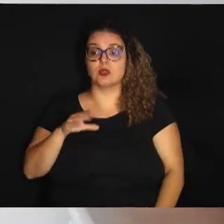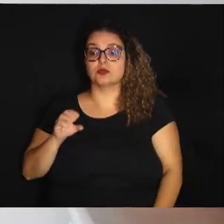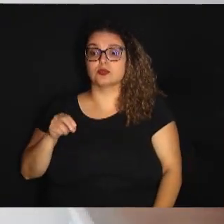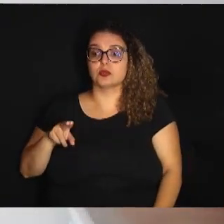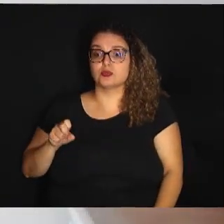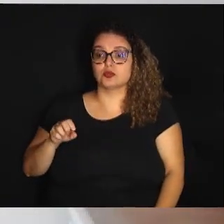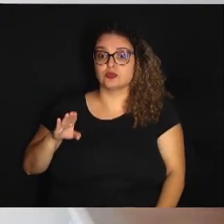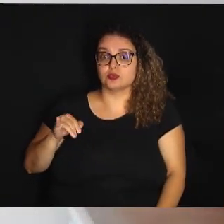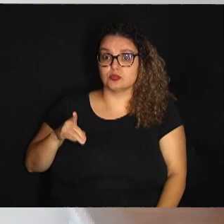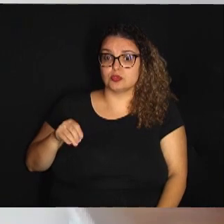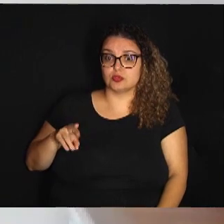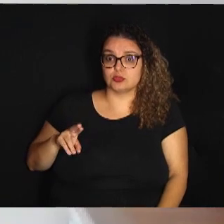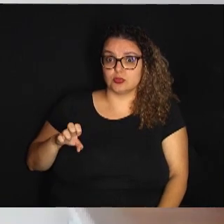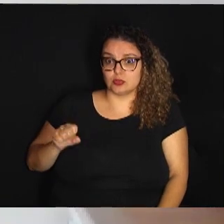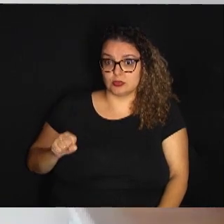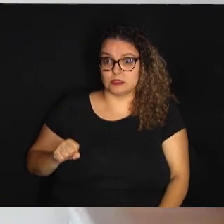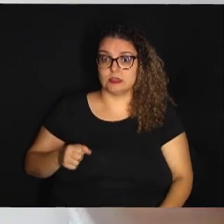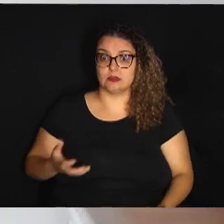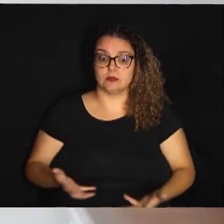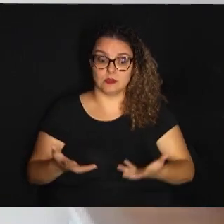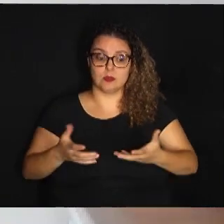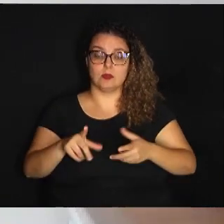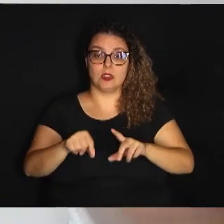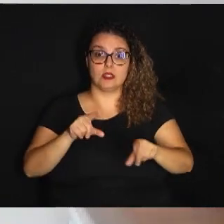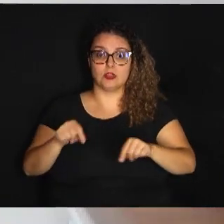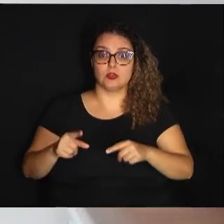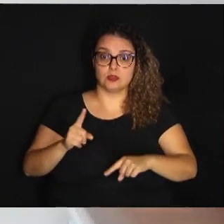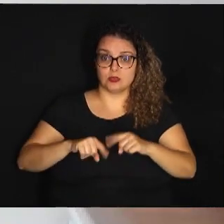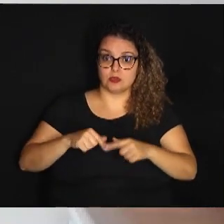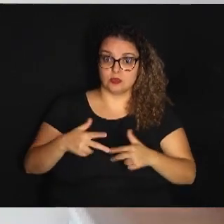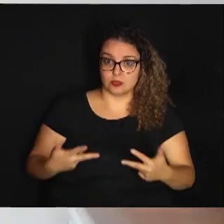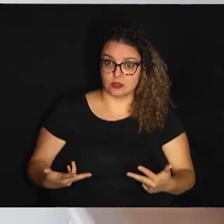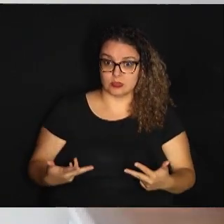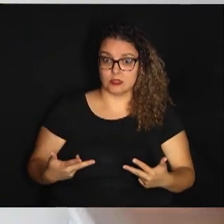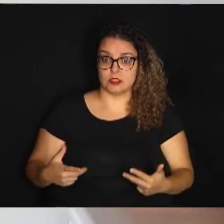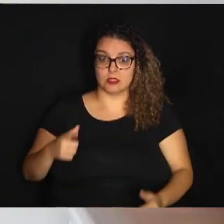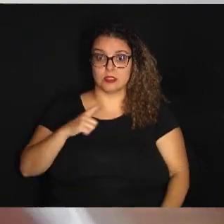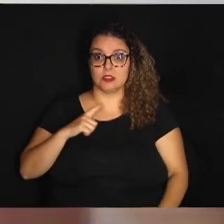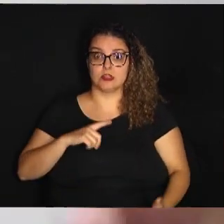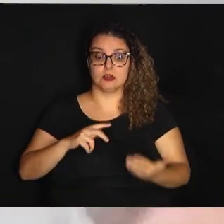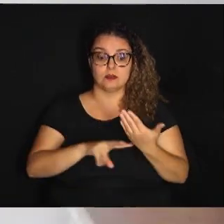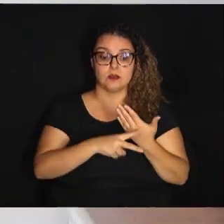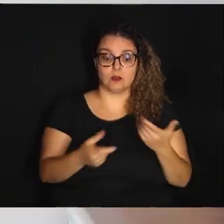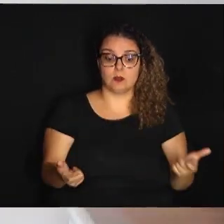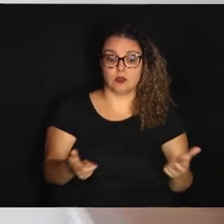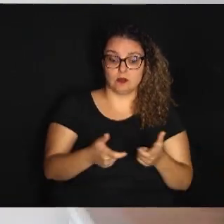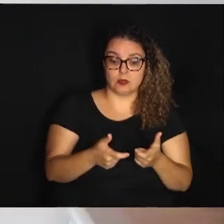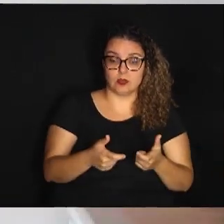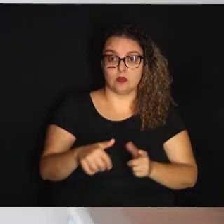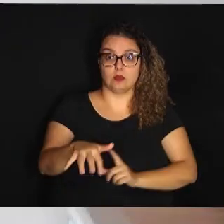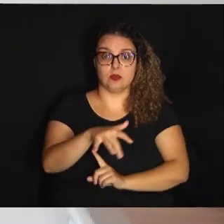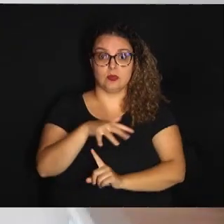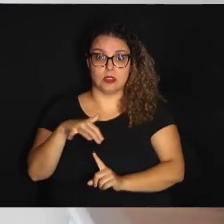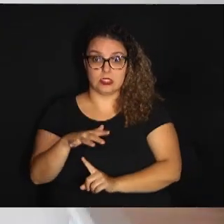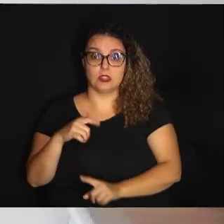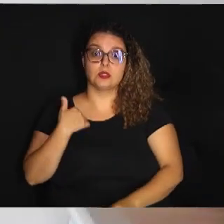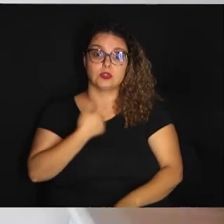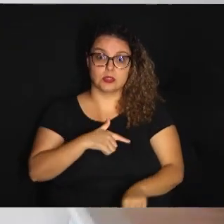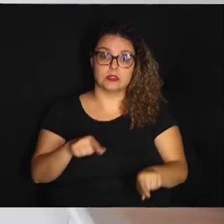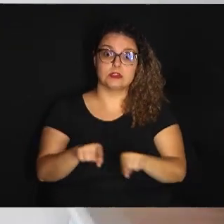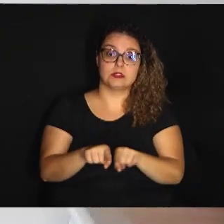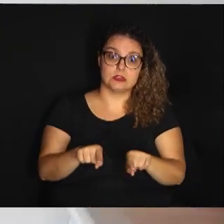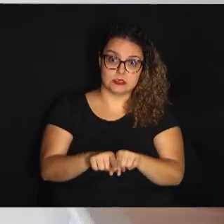E nós, consumidores, fomentando a escolha de produtos que gerem um impacto menor ao